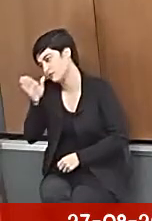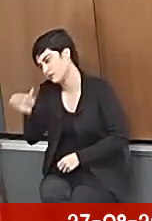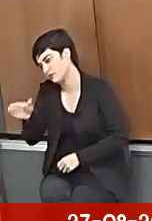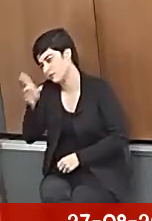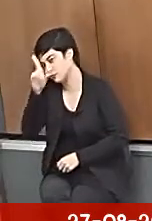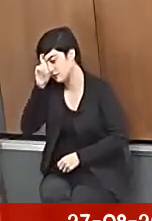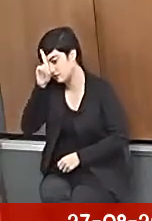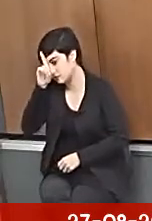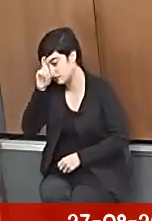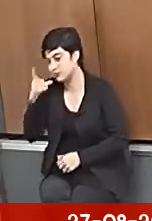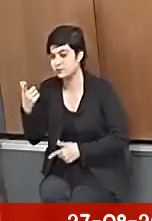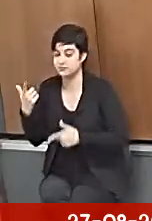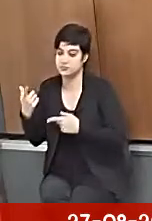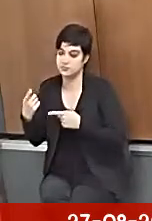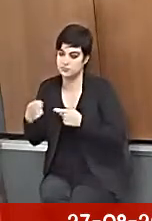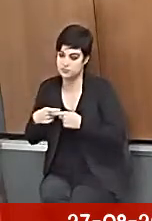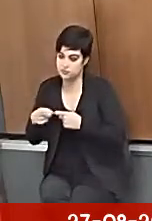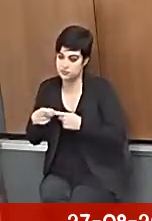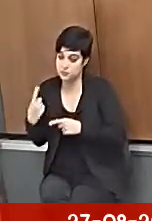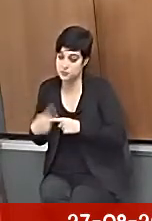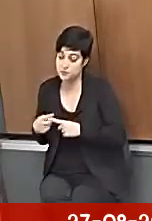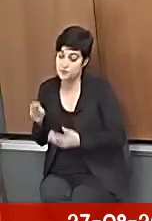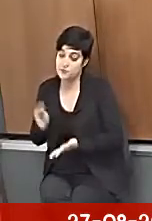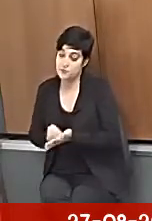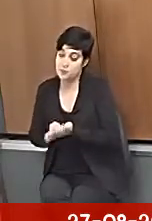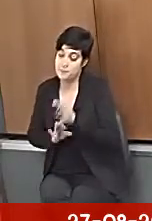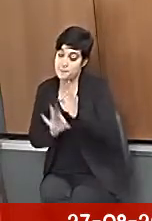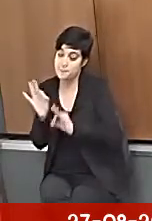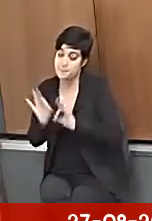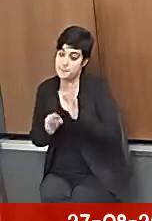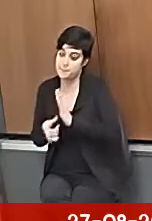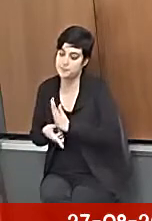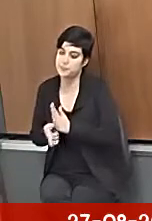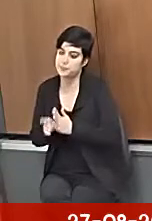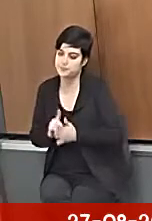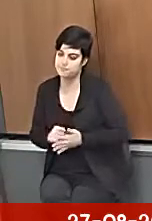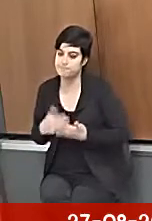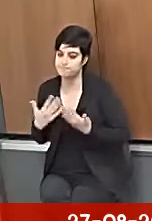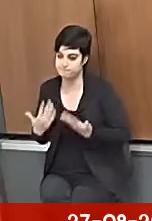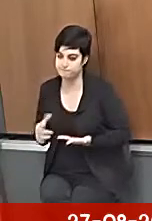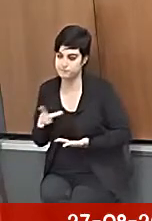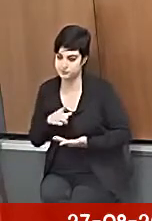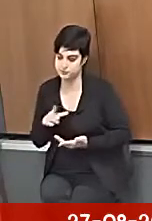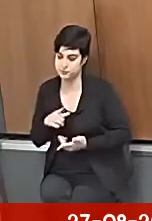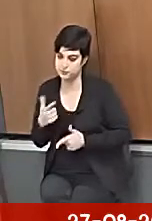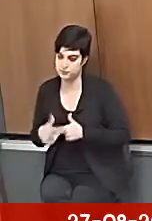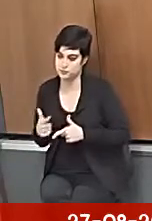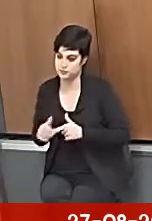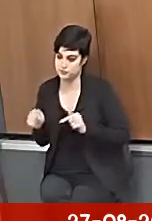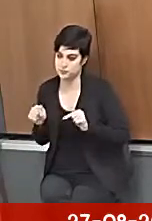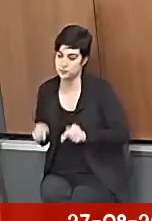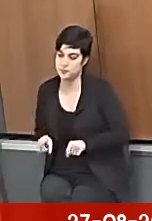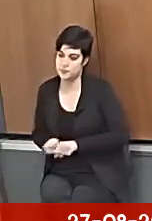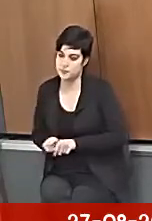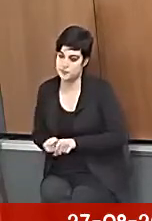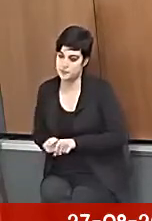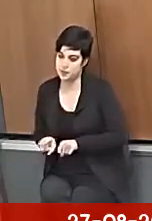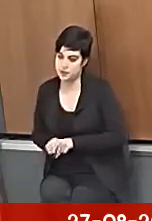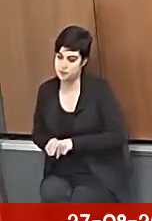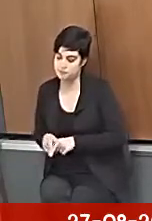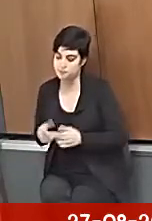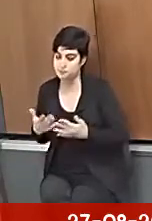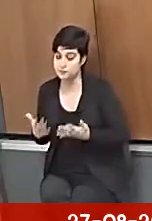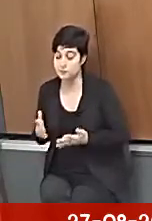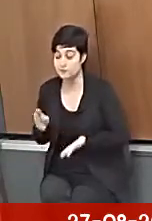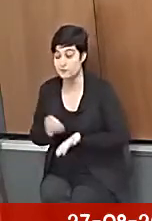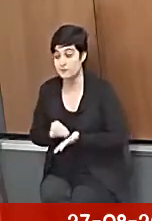atendimento médico por causa de falta de preparo que esse também é outro problema que a gente enfrenta que os operadores do